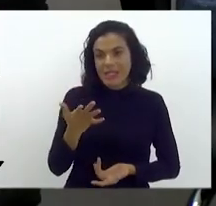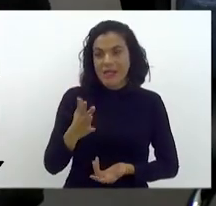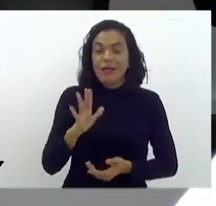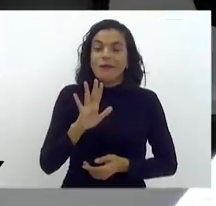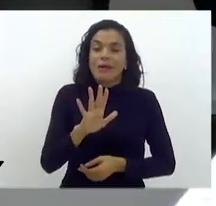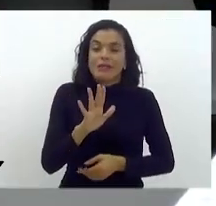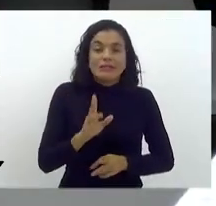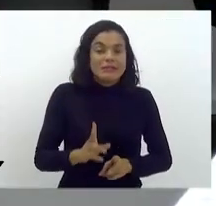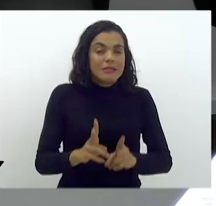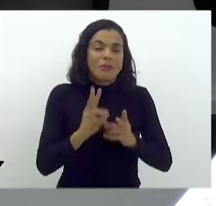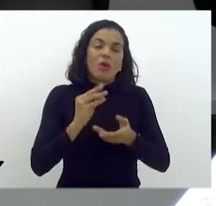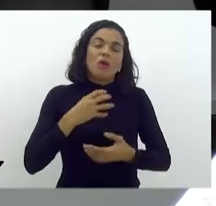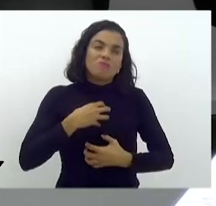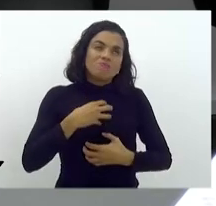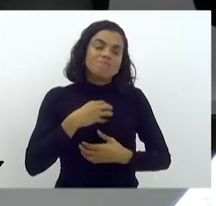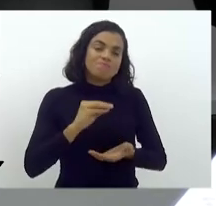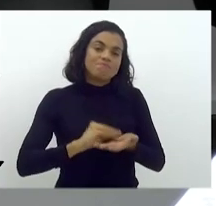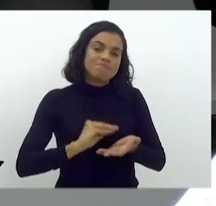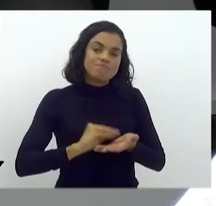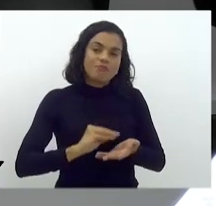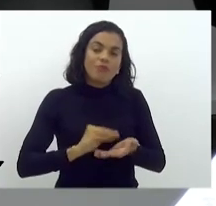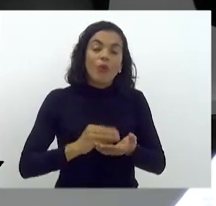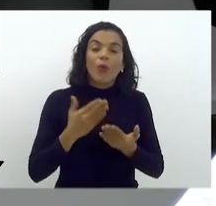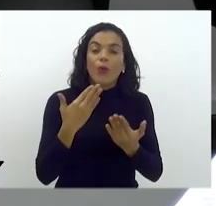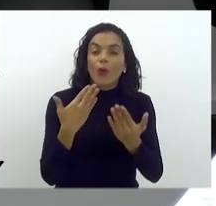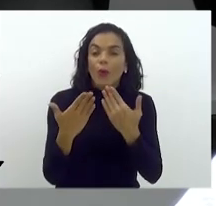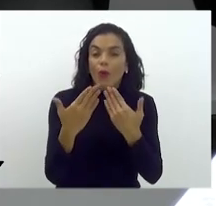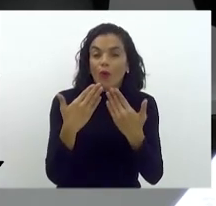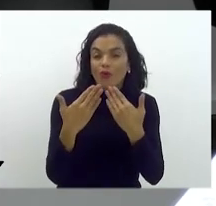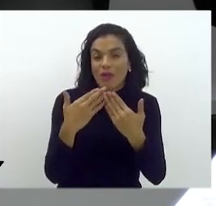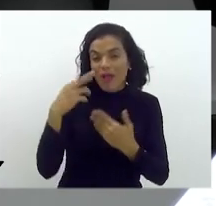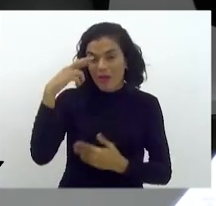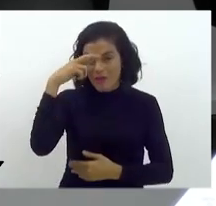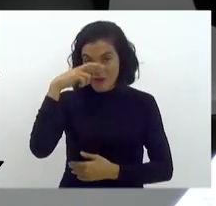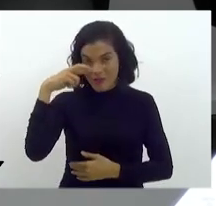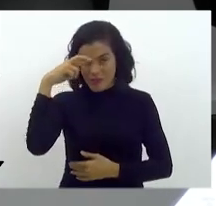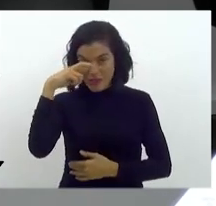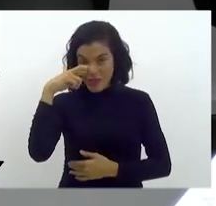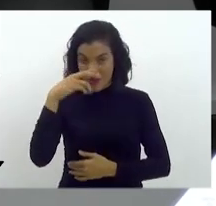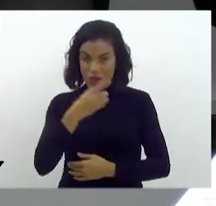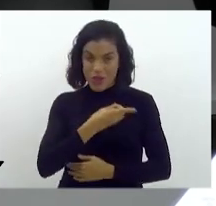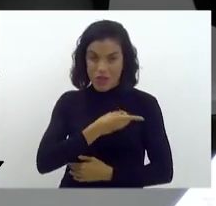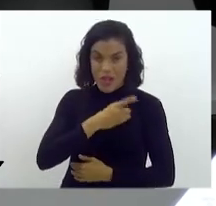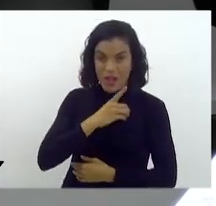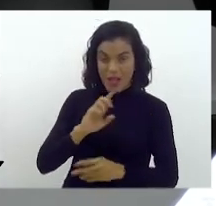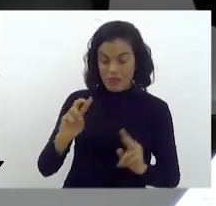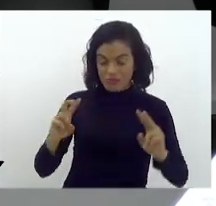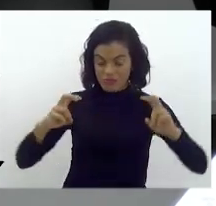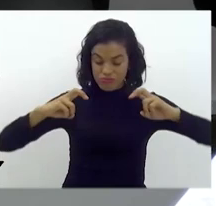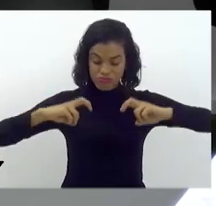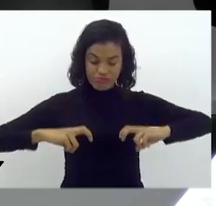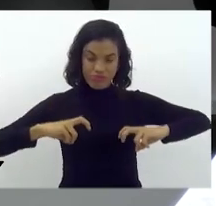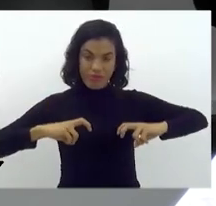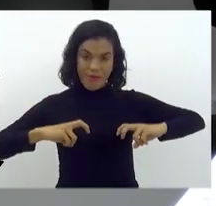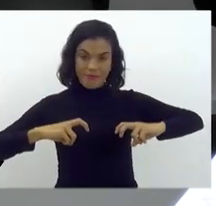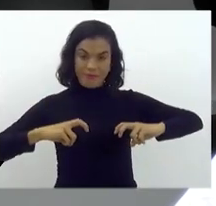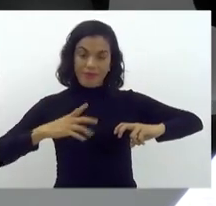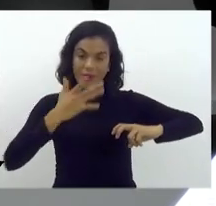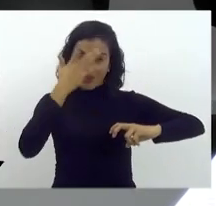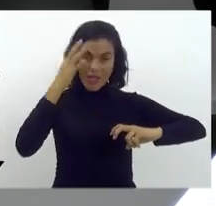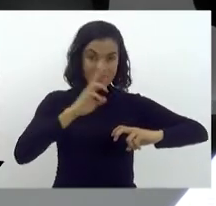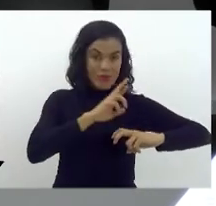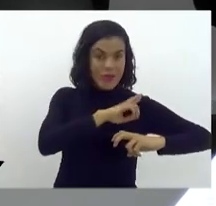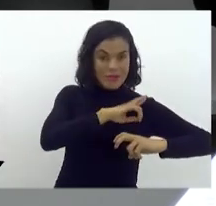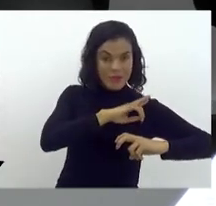que muitas vezes eu sinto falta também de uma conversa entre o investigador o delegado quem tá presidindo ou quem tá fazendo